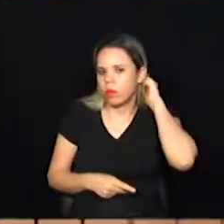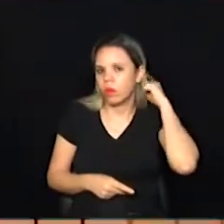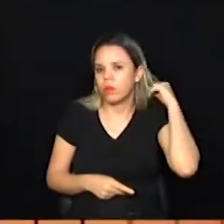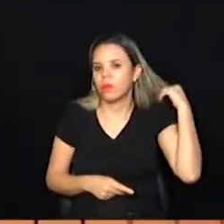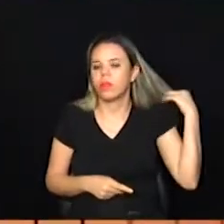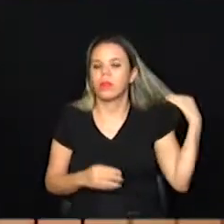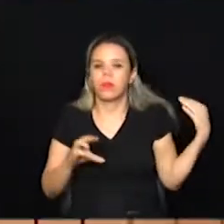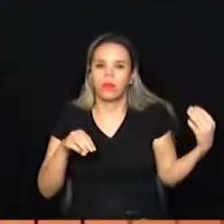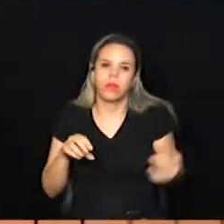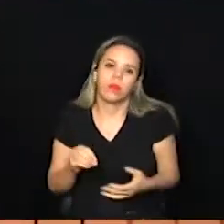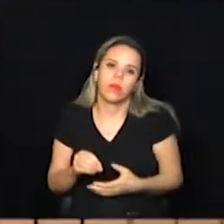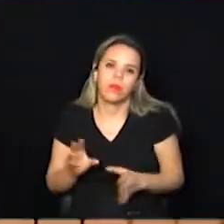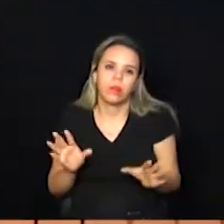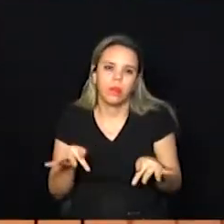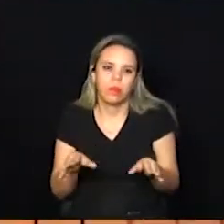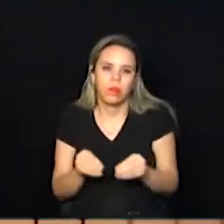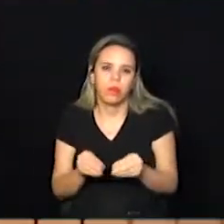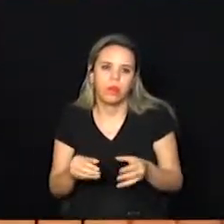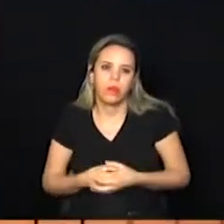SEAMO. Para finalizar,